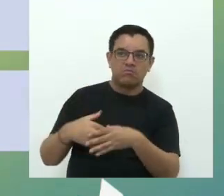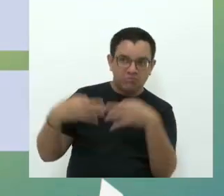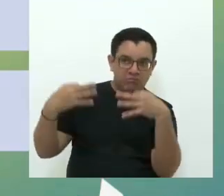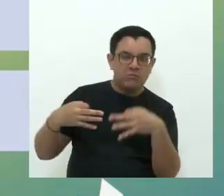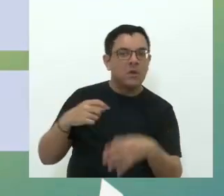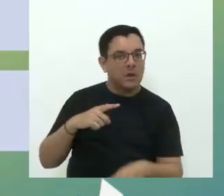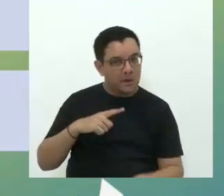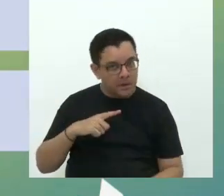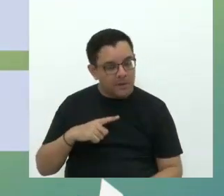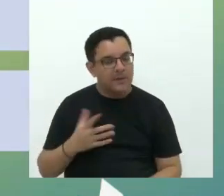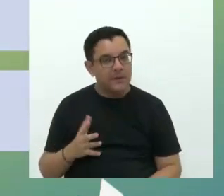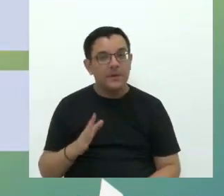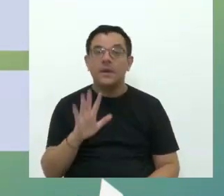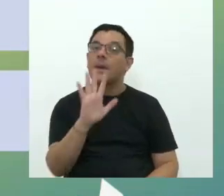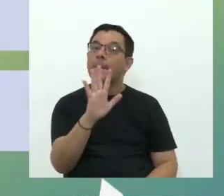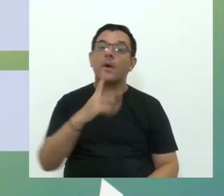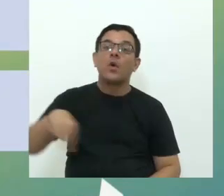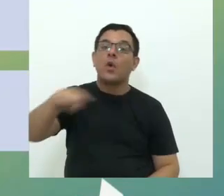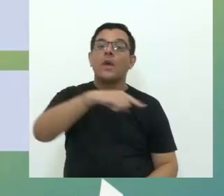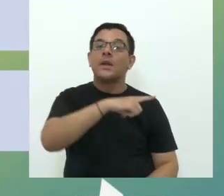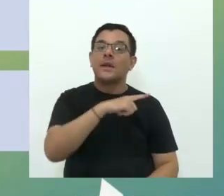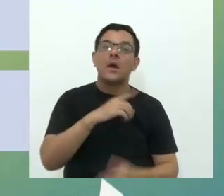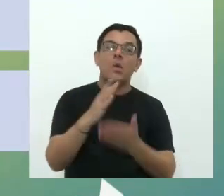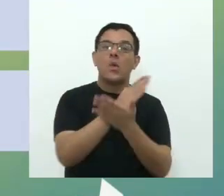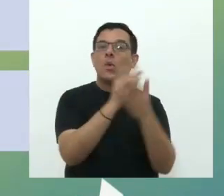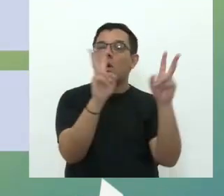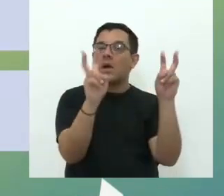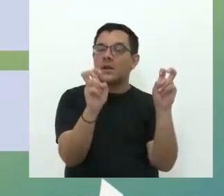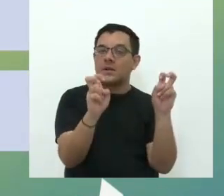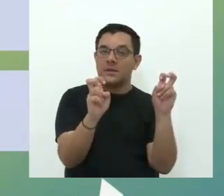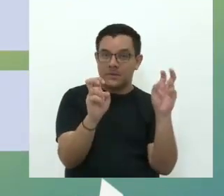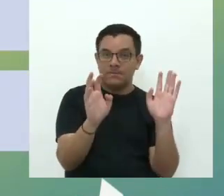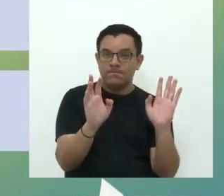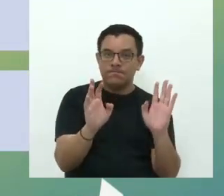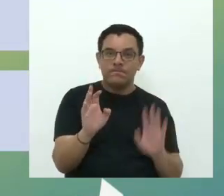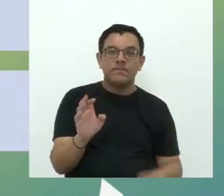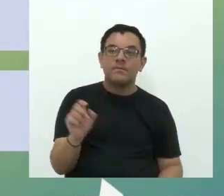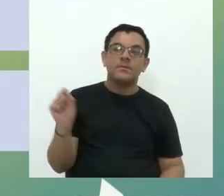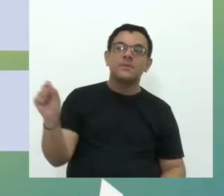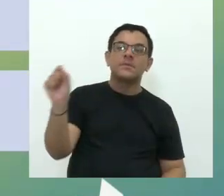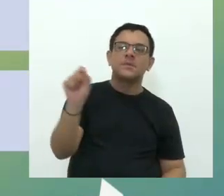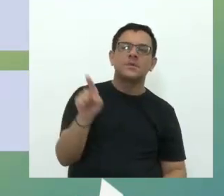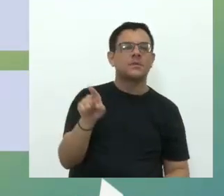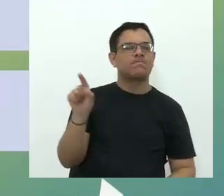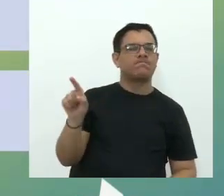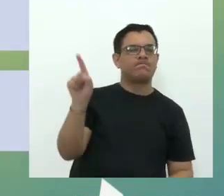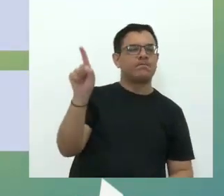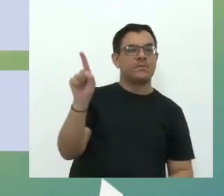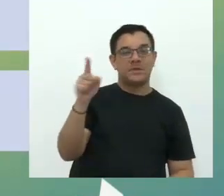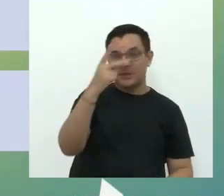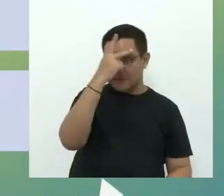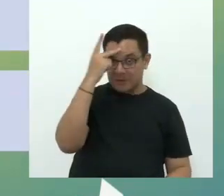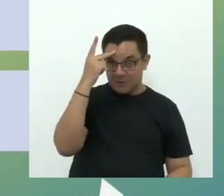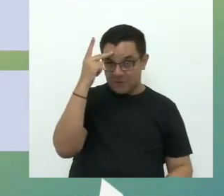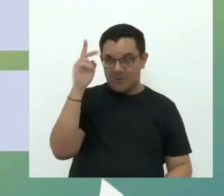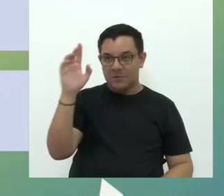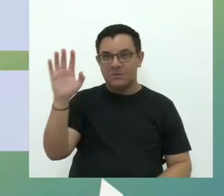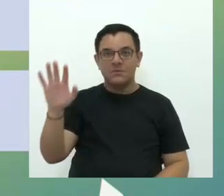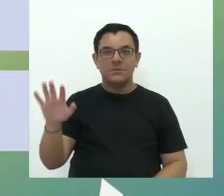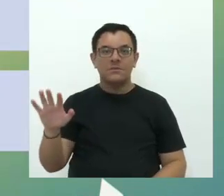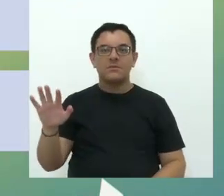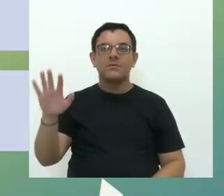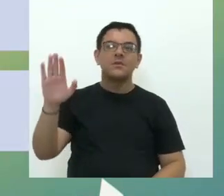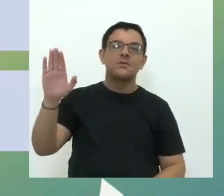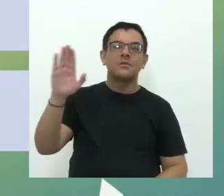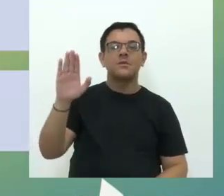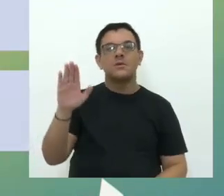H mas a gente tem certas questões ali com o eleitorado transparência do eleitorado aqui entam debates